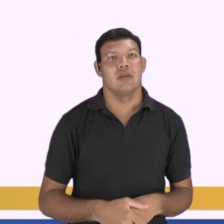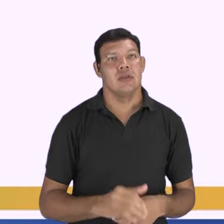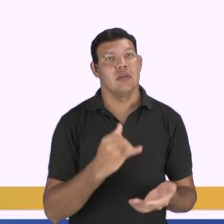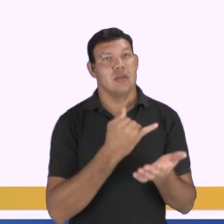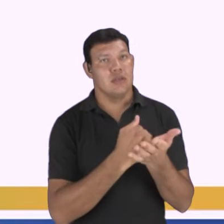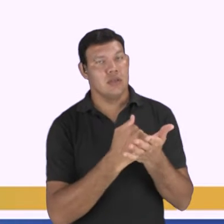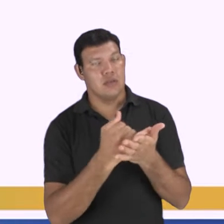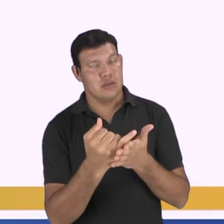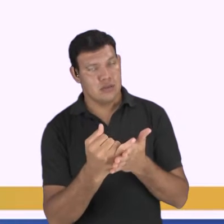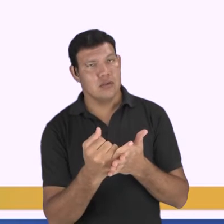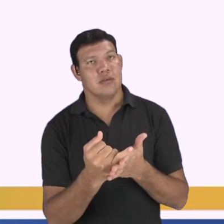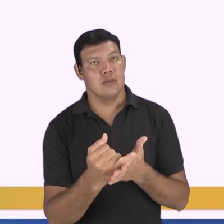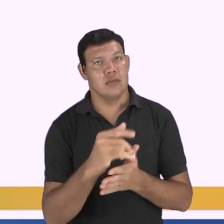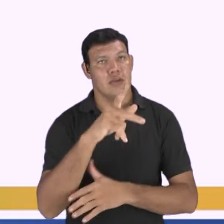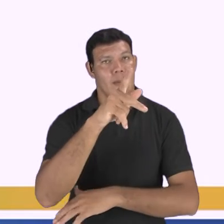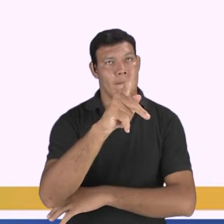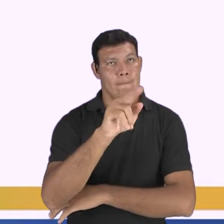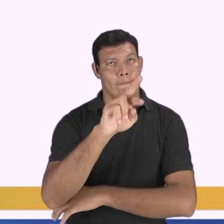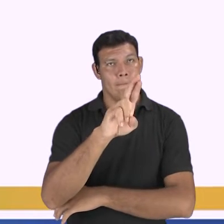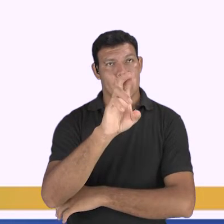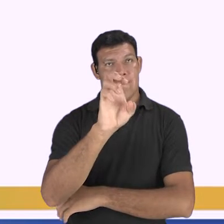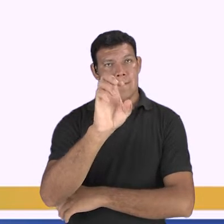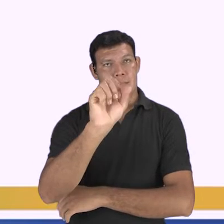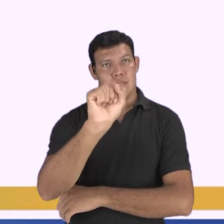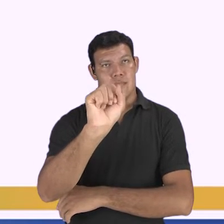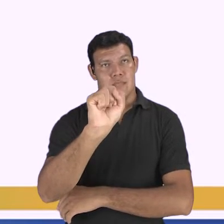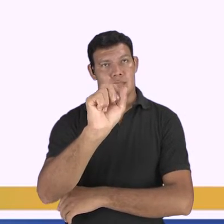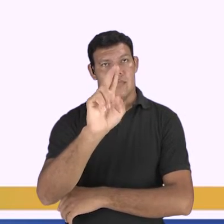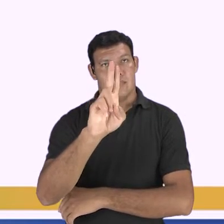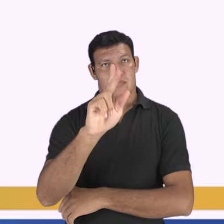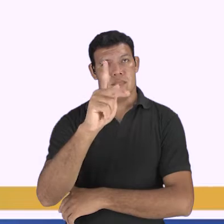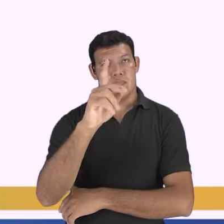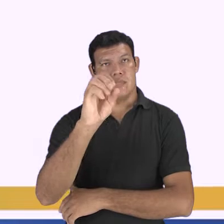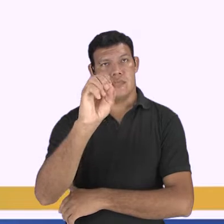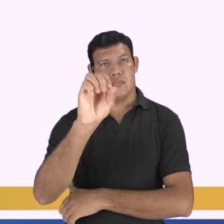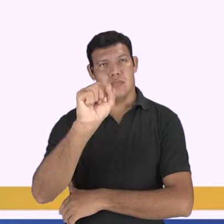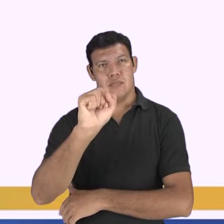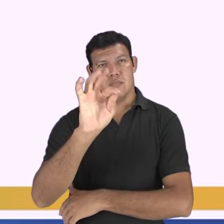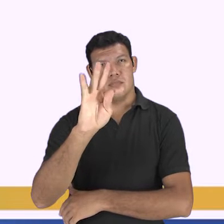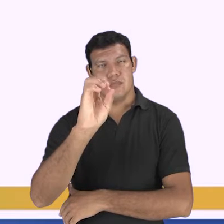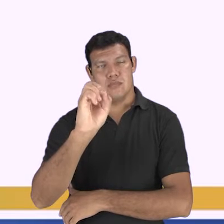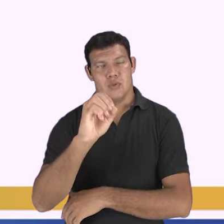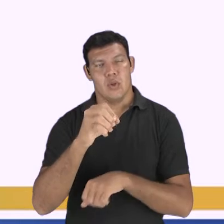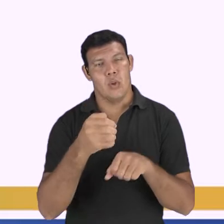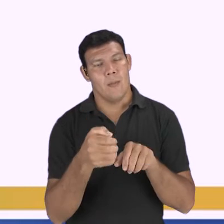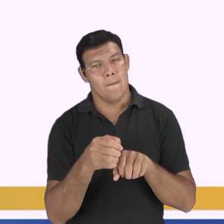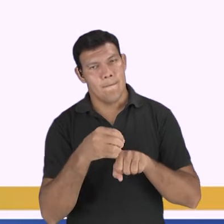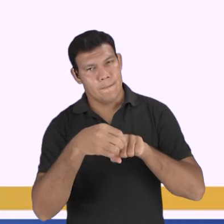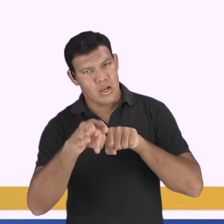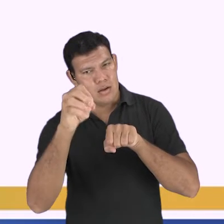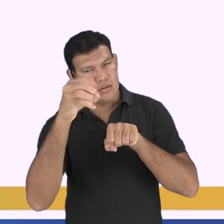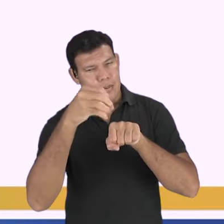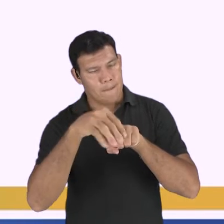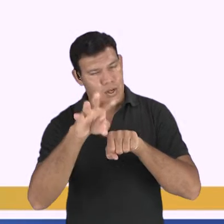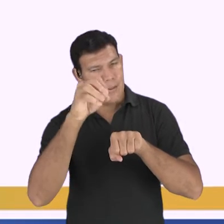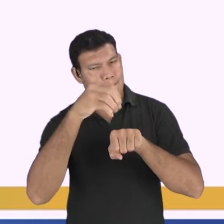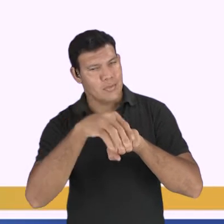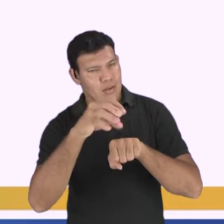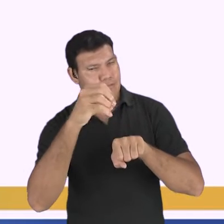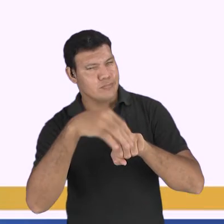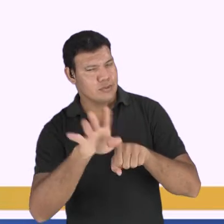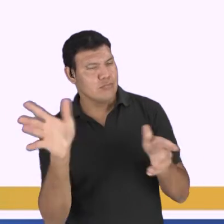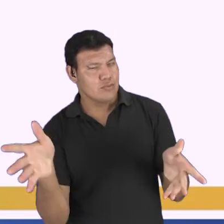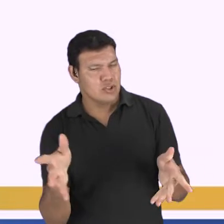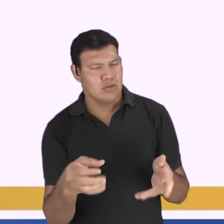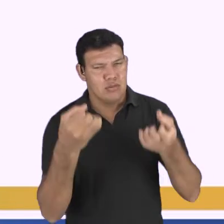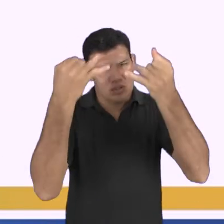Introdução de pressupostos. Lembra do spoiler lá? Eu quero dar ali uma informaçãozinha extra sem falar